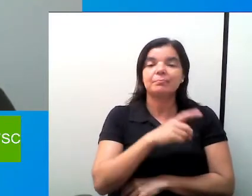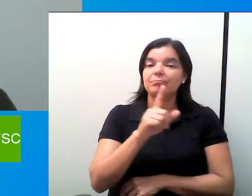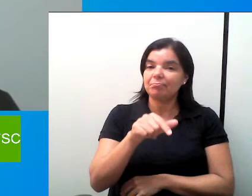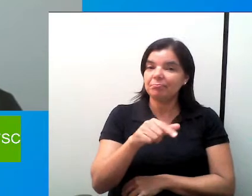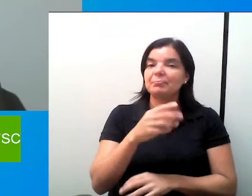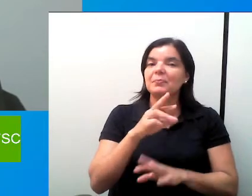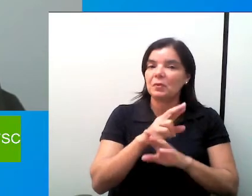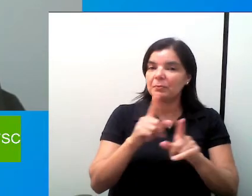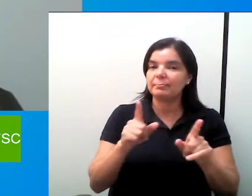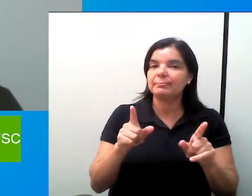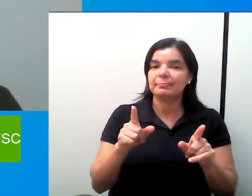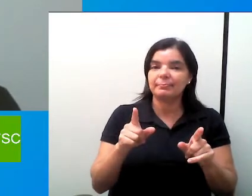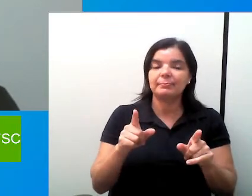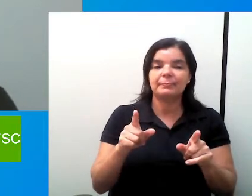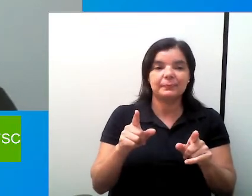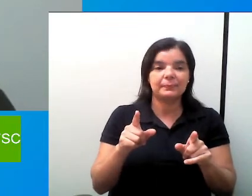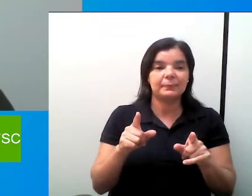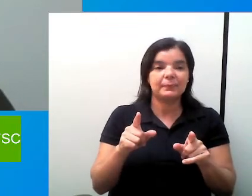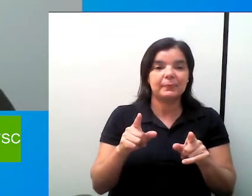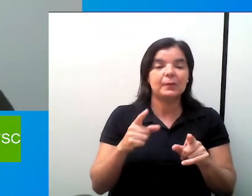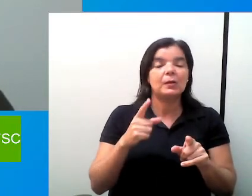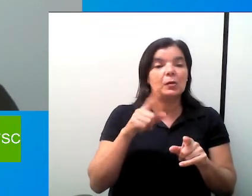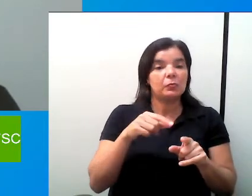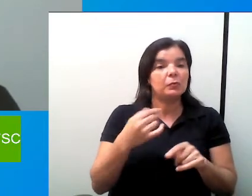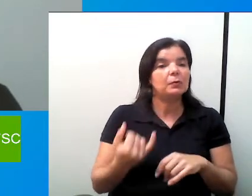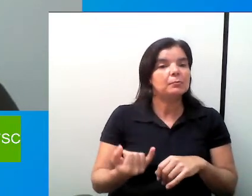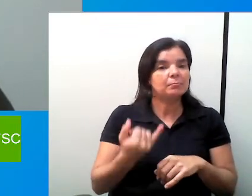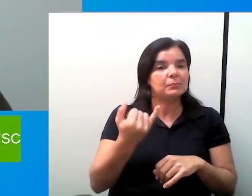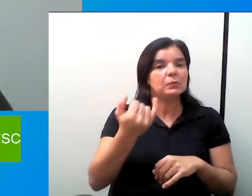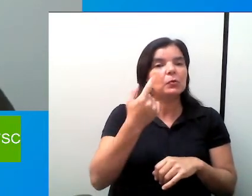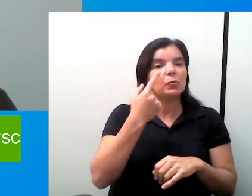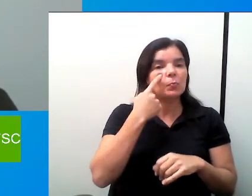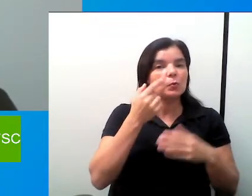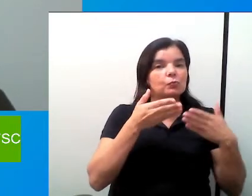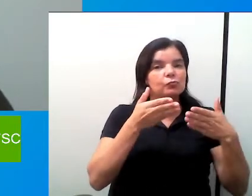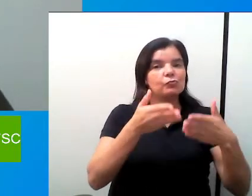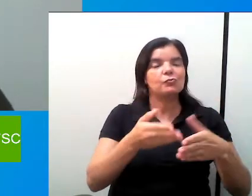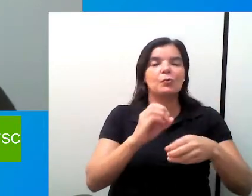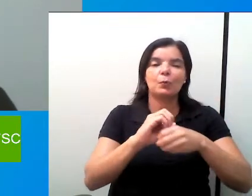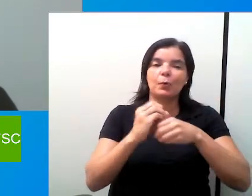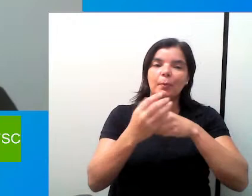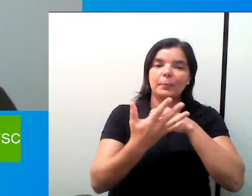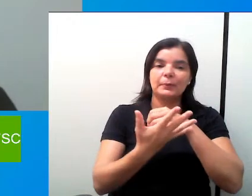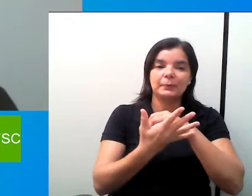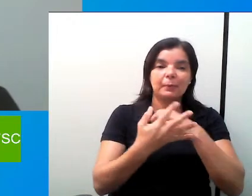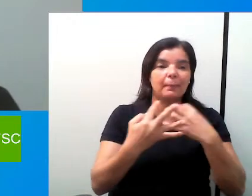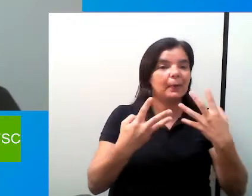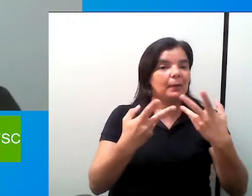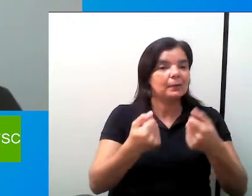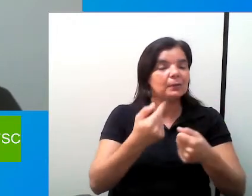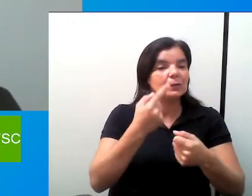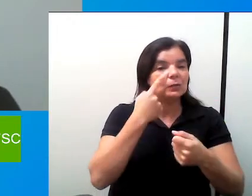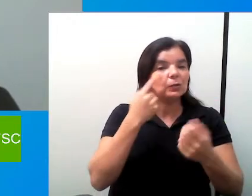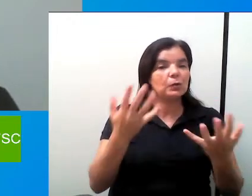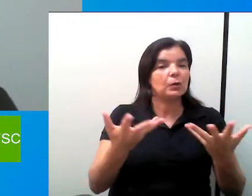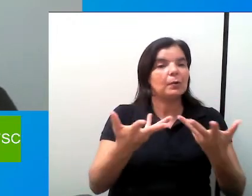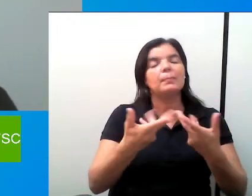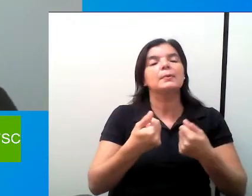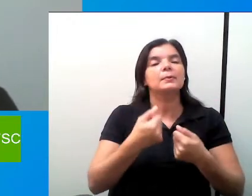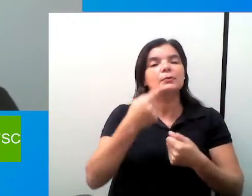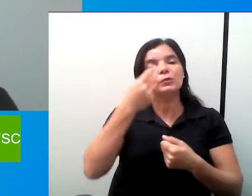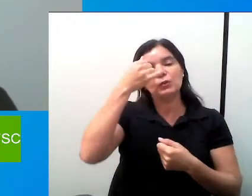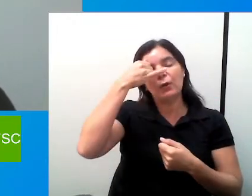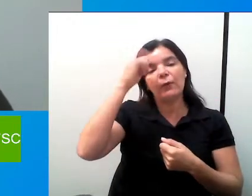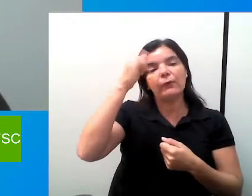bastante diferença, e foi um baque para a gente quando chegou a pandemia, como foi para todos, Mas, gente, a capacidade do ser humano de se reinventar